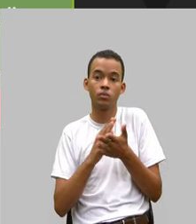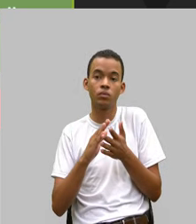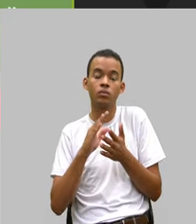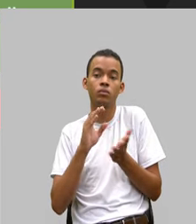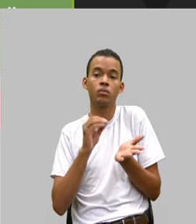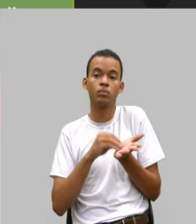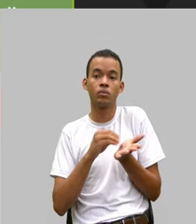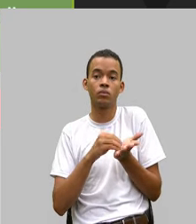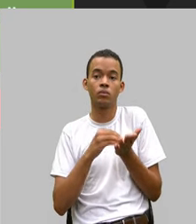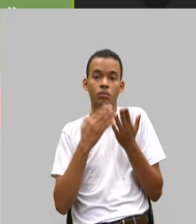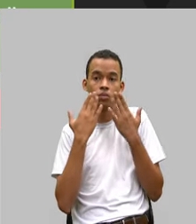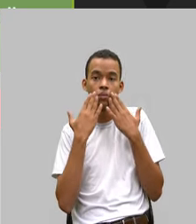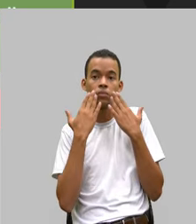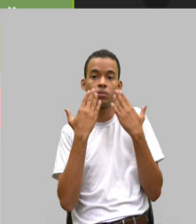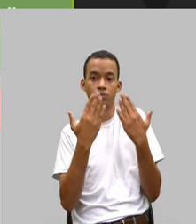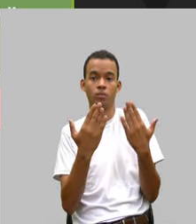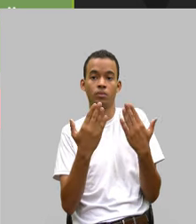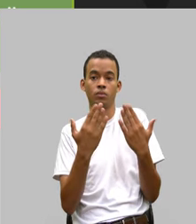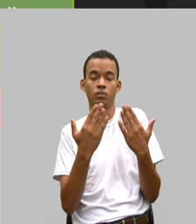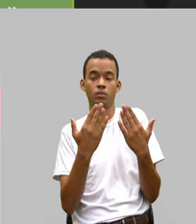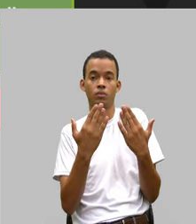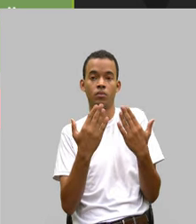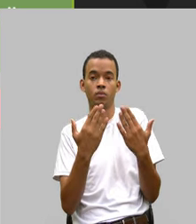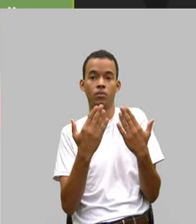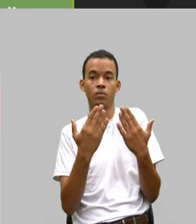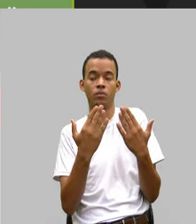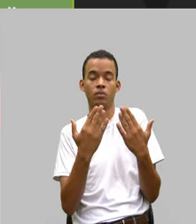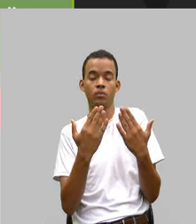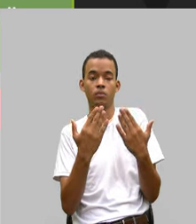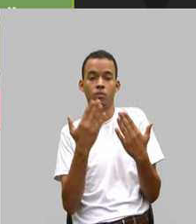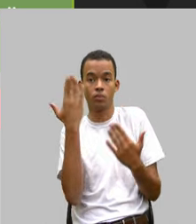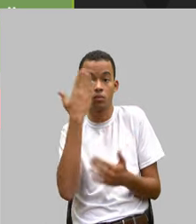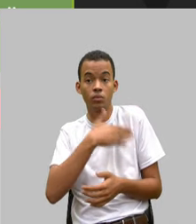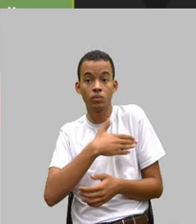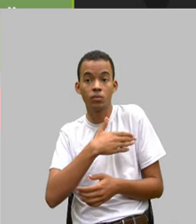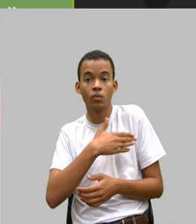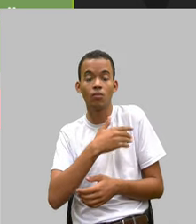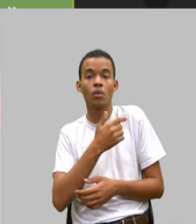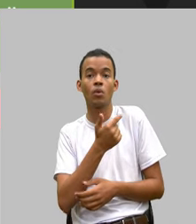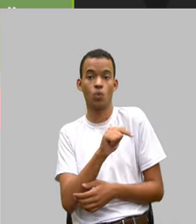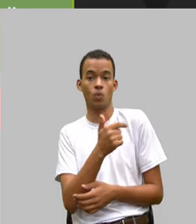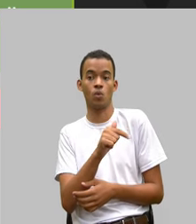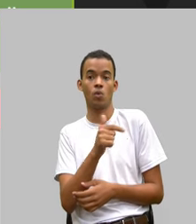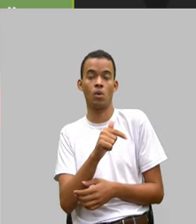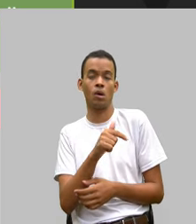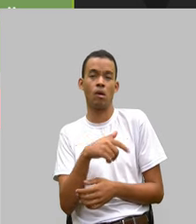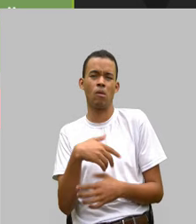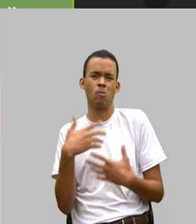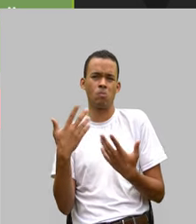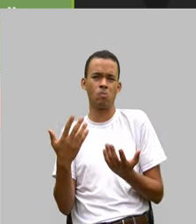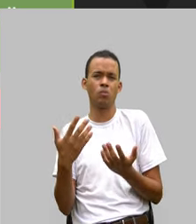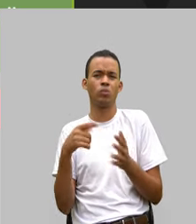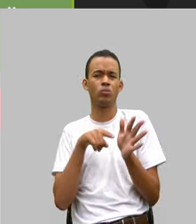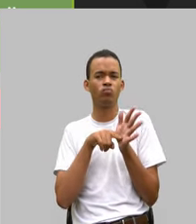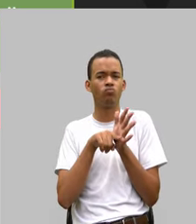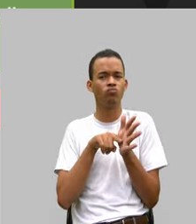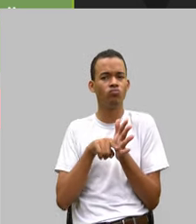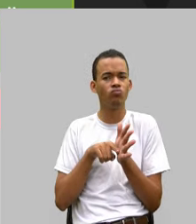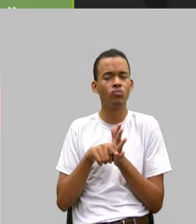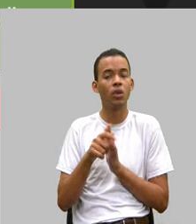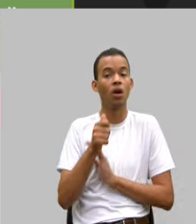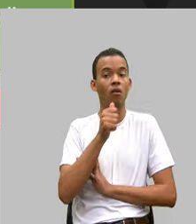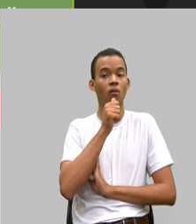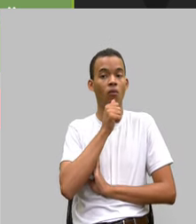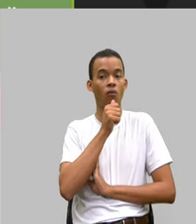uma evidência de ausência ou seja eh o fato de Não termos ainda tantos estudos a